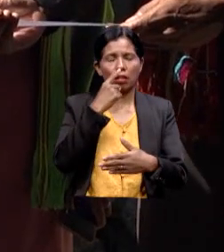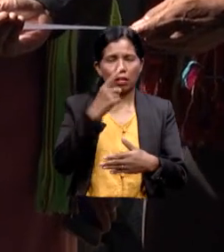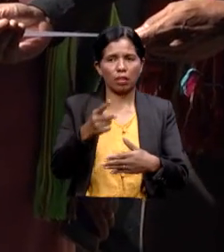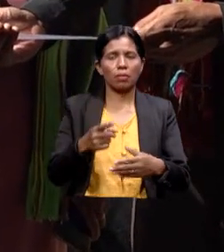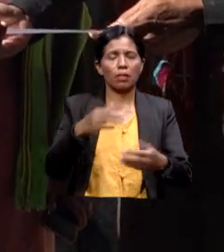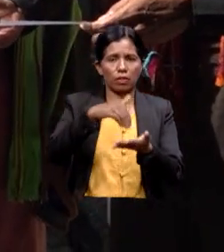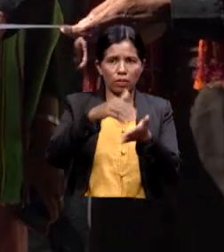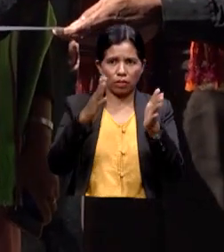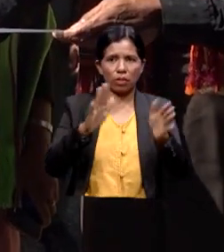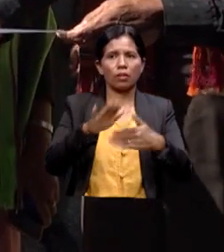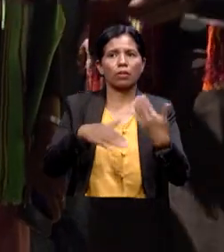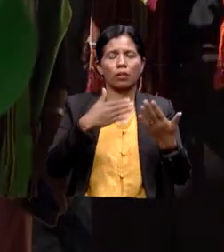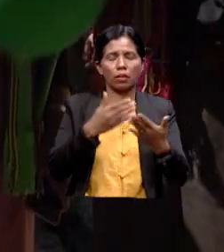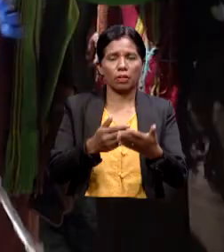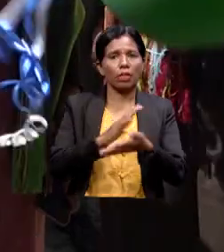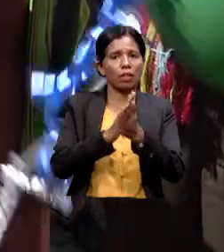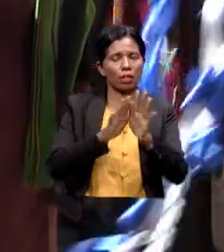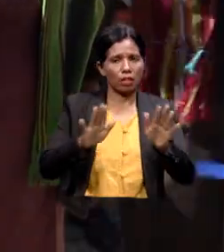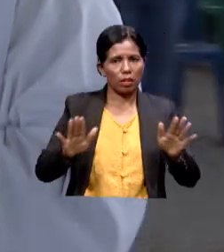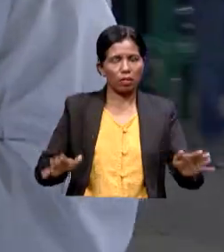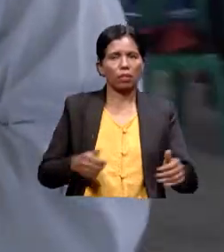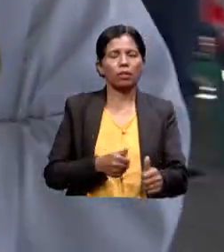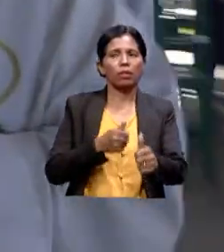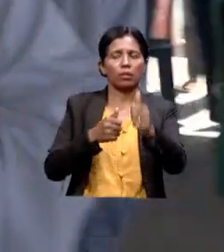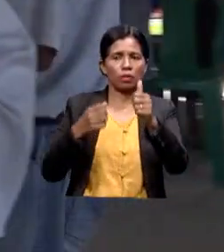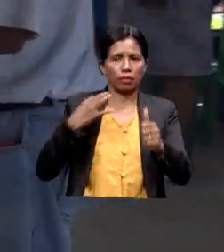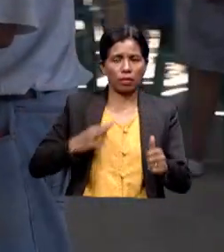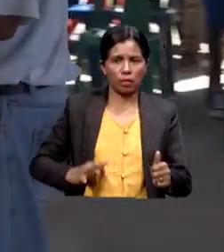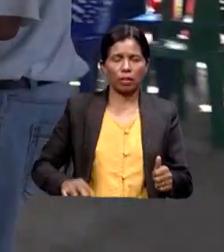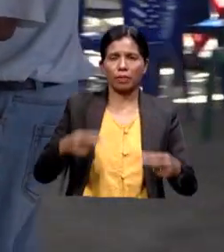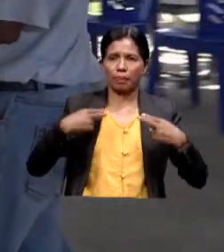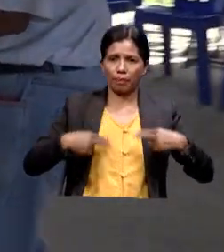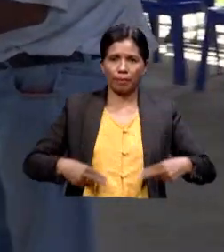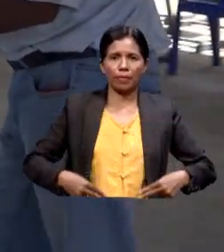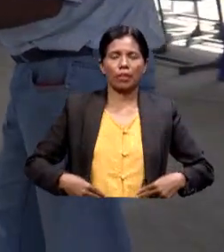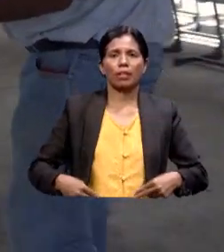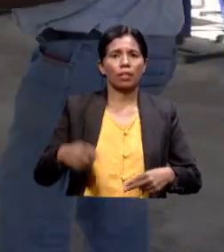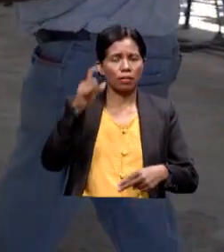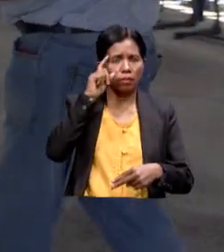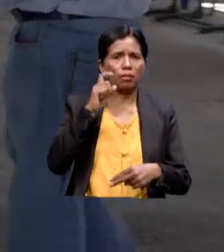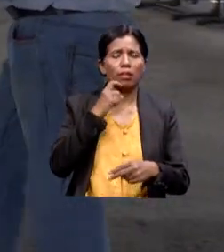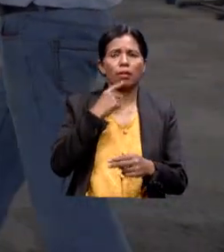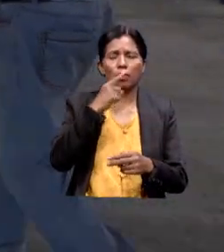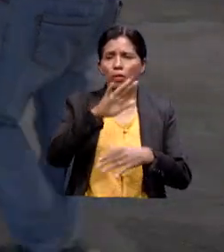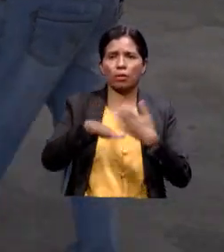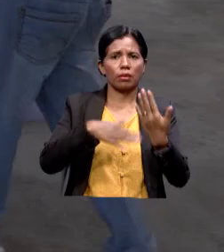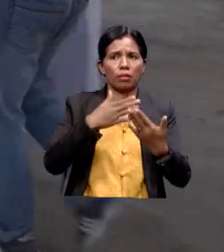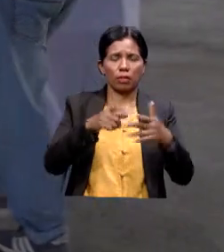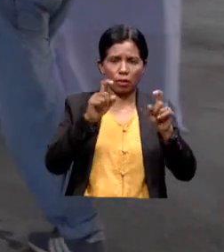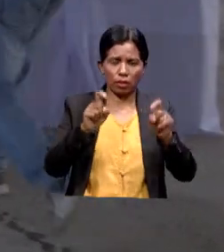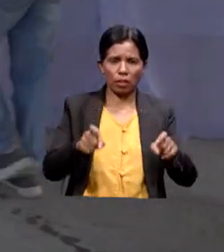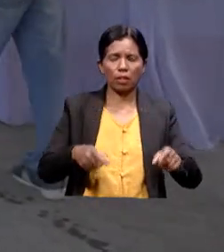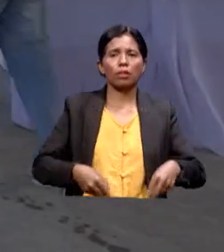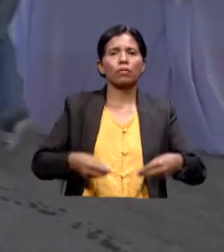para estudantes Sira Atuharidame Tirdalan Fraternidade Humana. Kairala Sanusmão Hateten, Hotu Hotu Tenkilolo